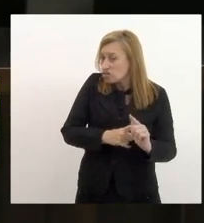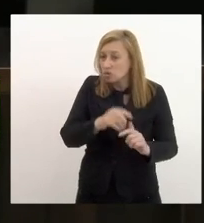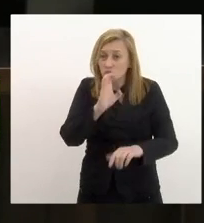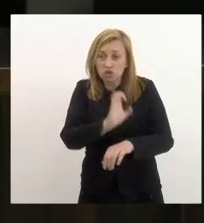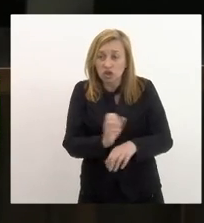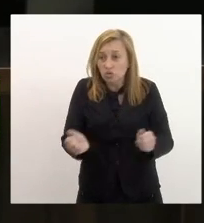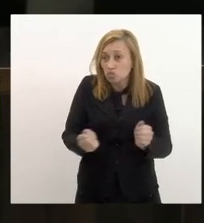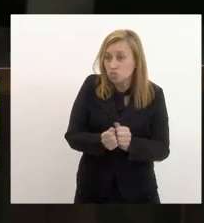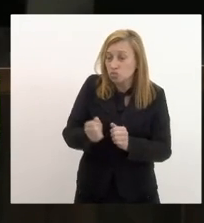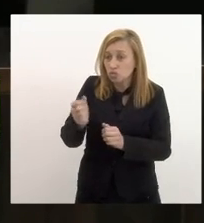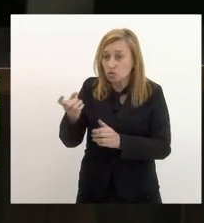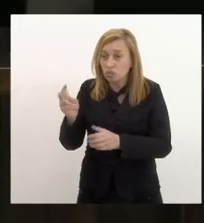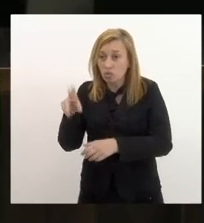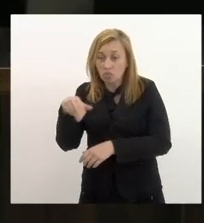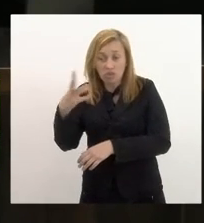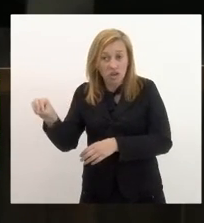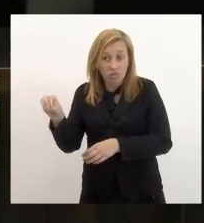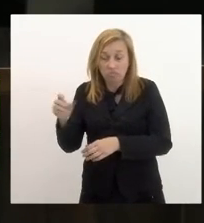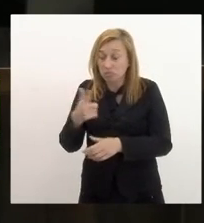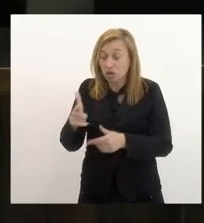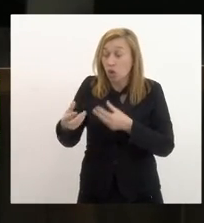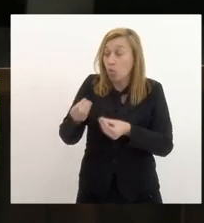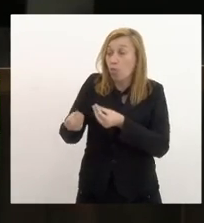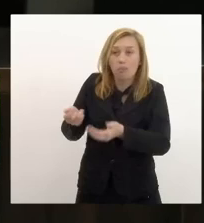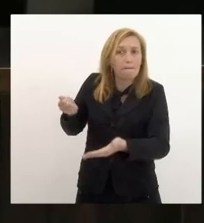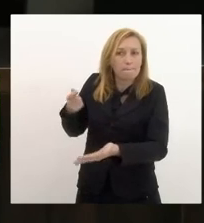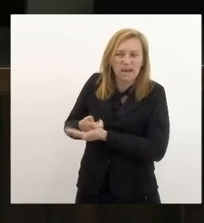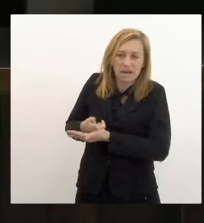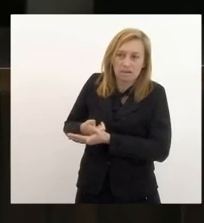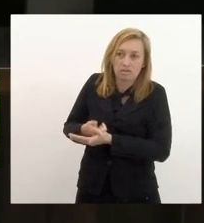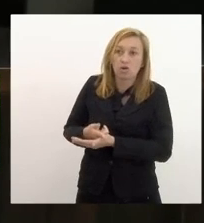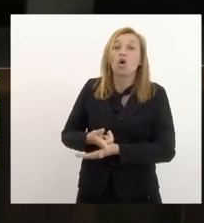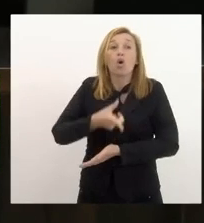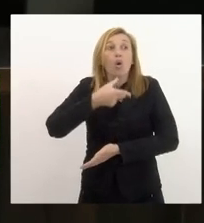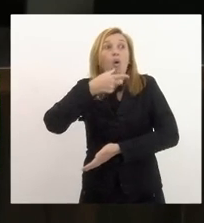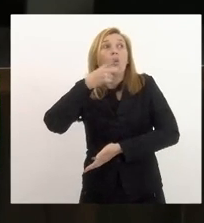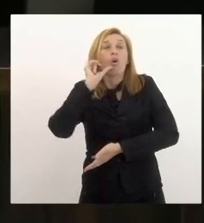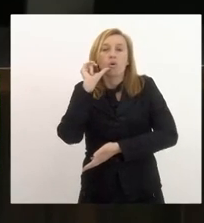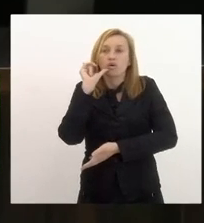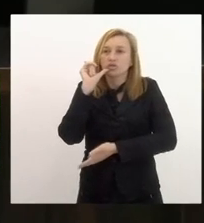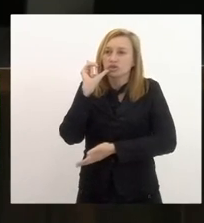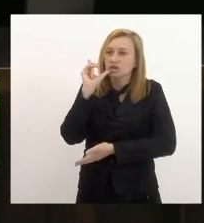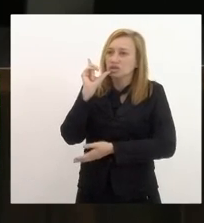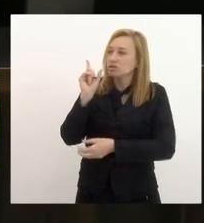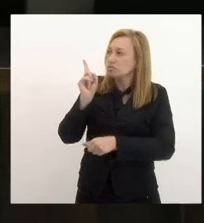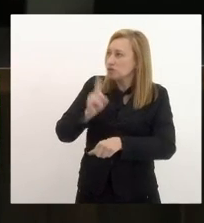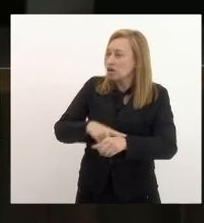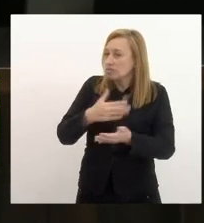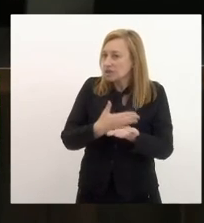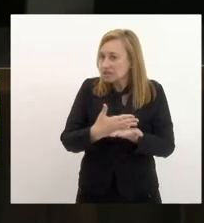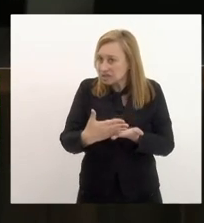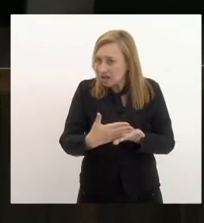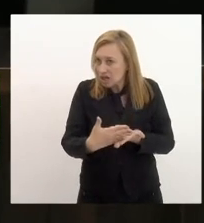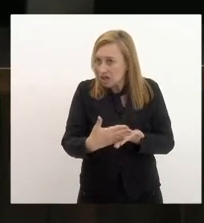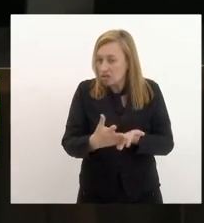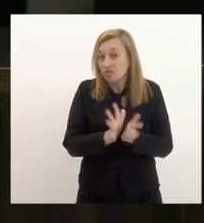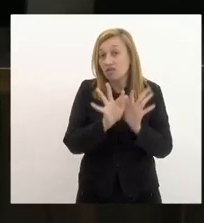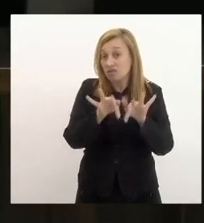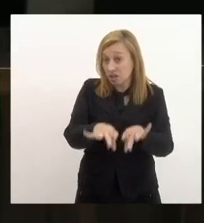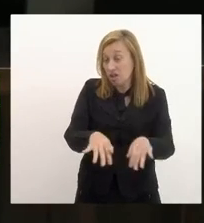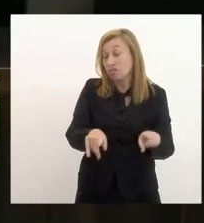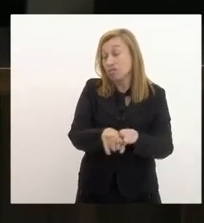união ela é impagável me pagar ontem eu fiz tanto no expediente Inicial quantos pentes